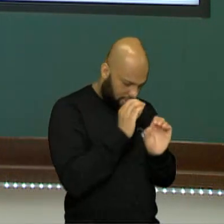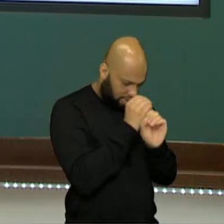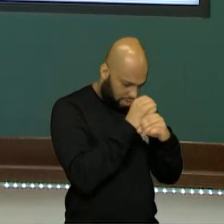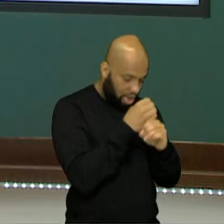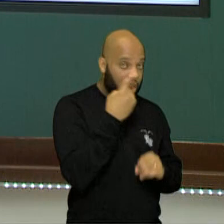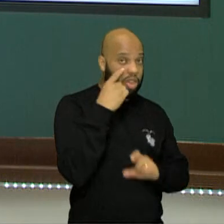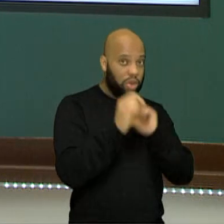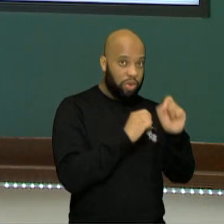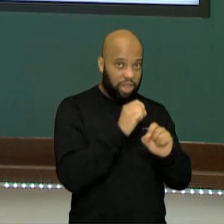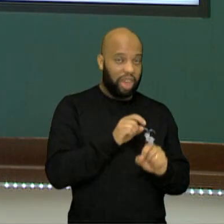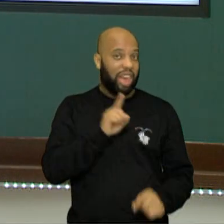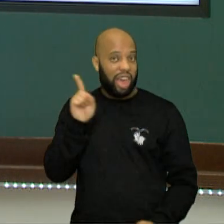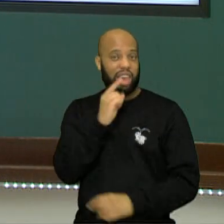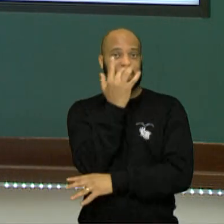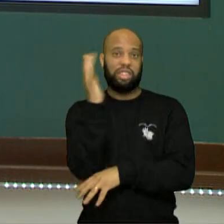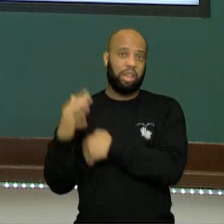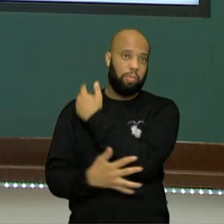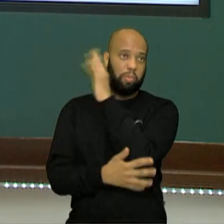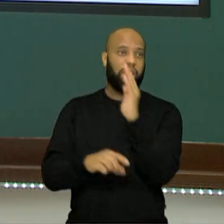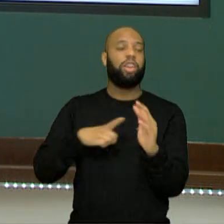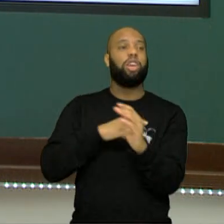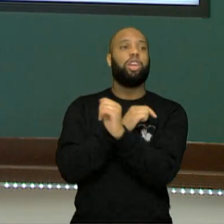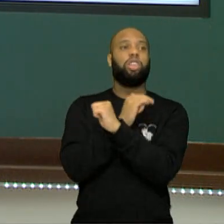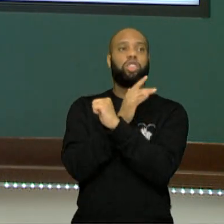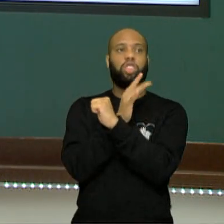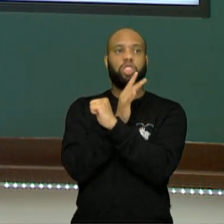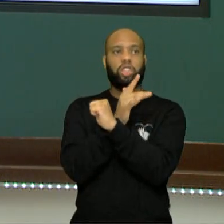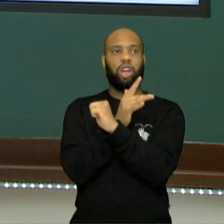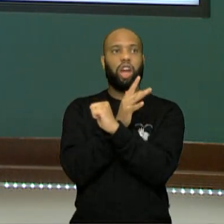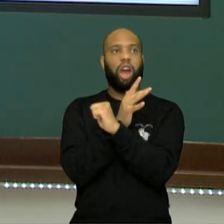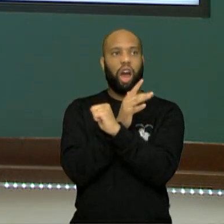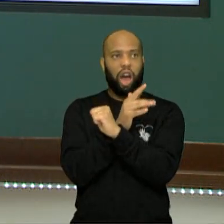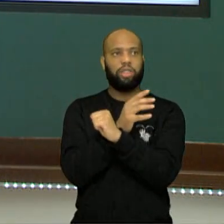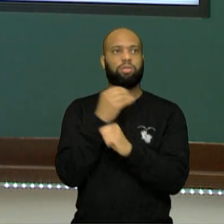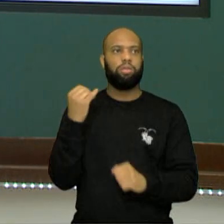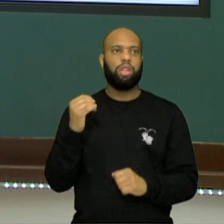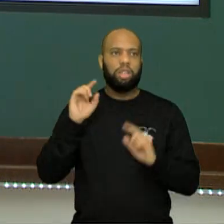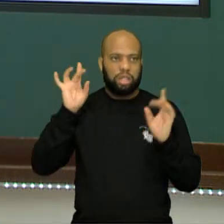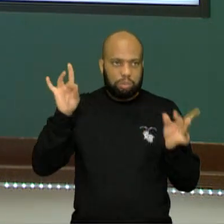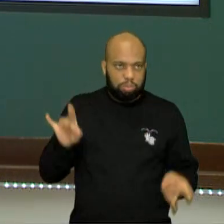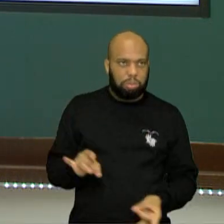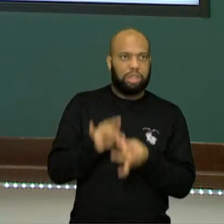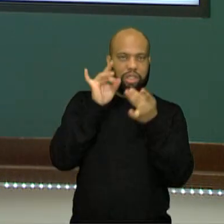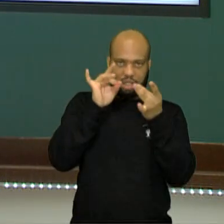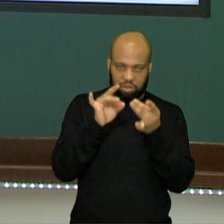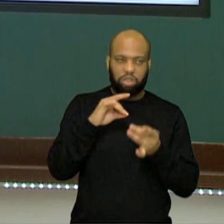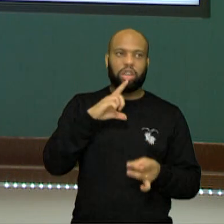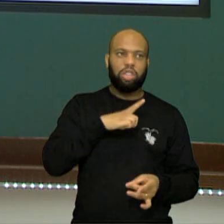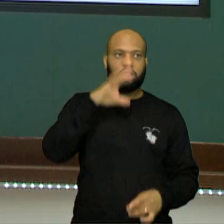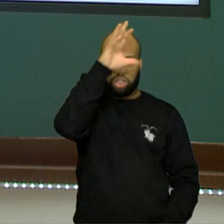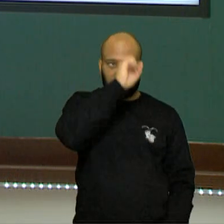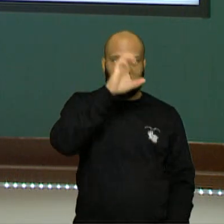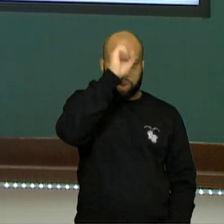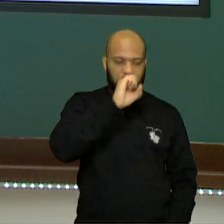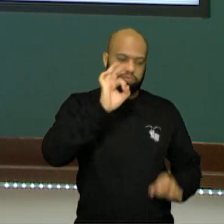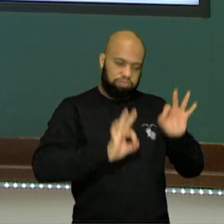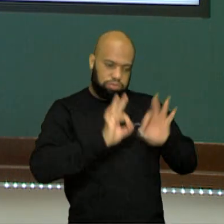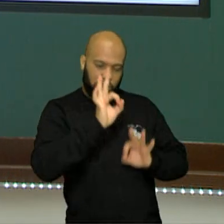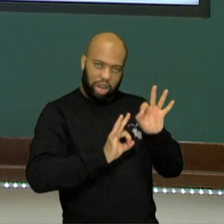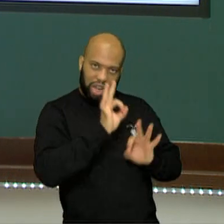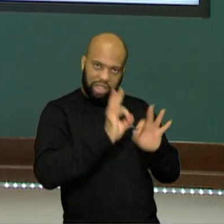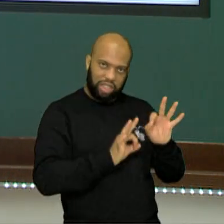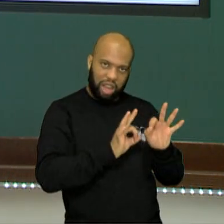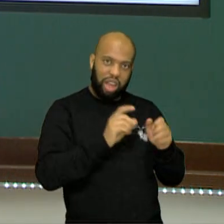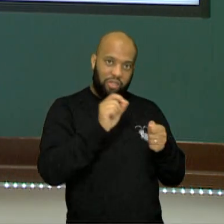o ácido salicílico, que era esse composto químico que eles, então, aprenderam a sintetizar